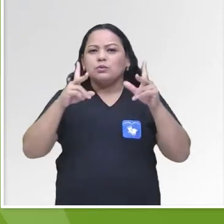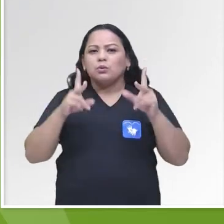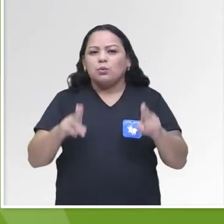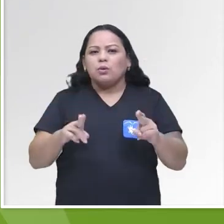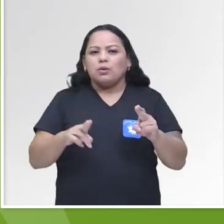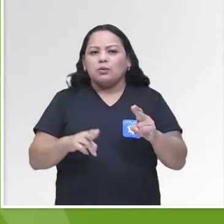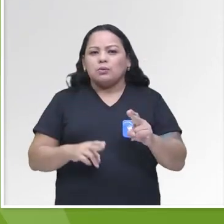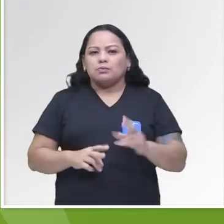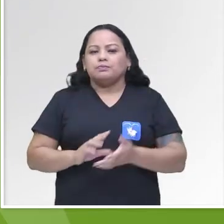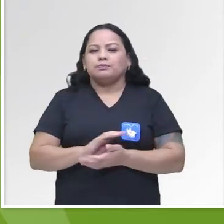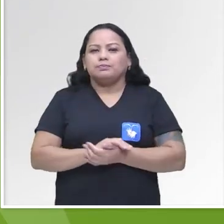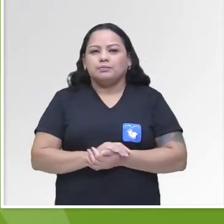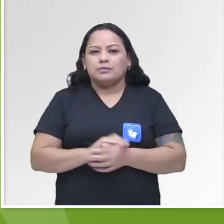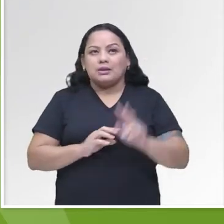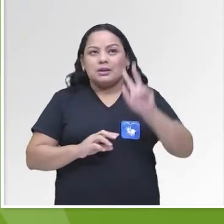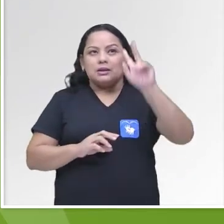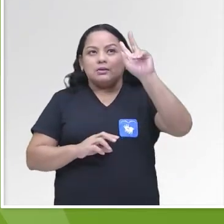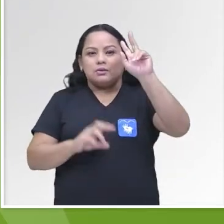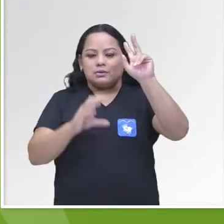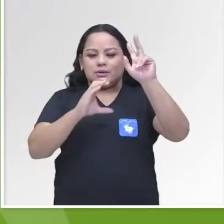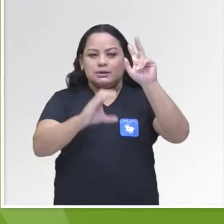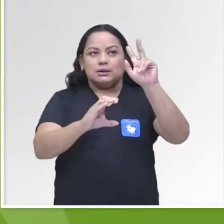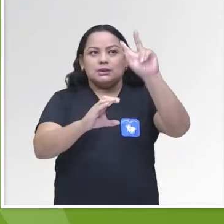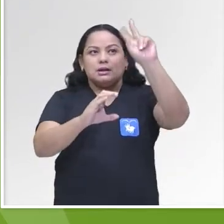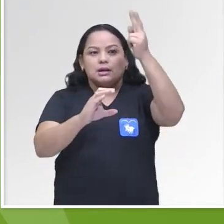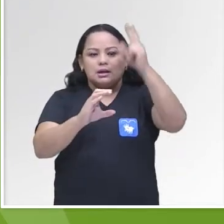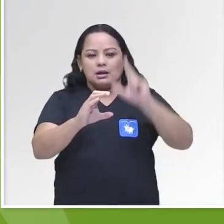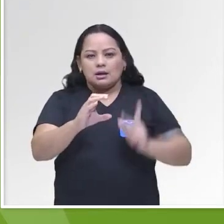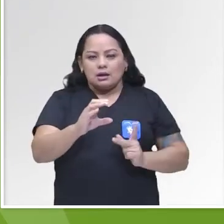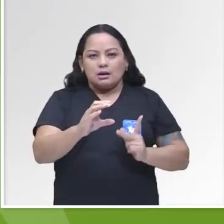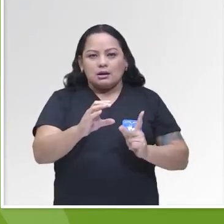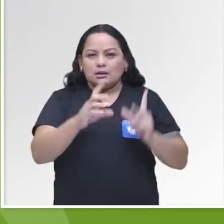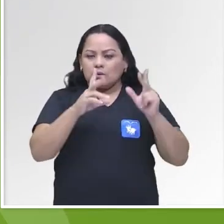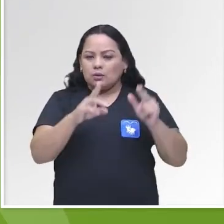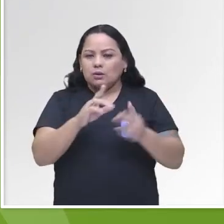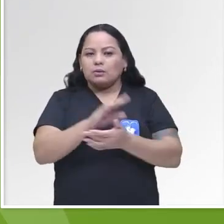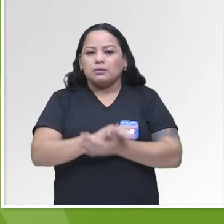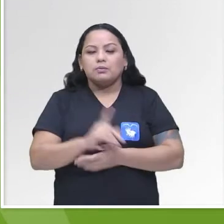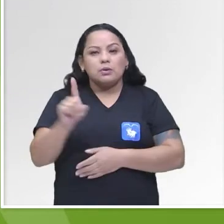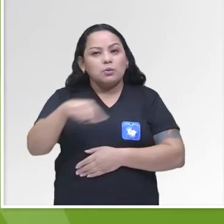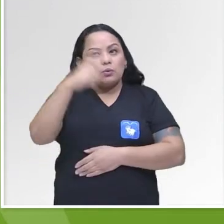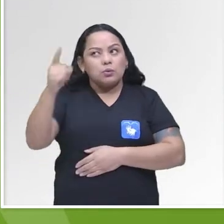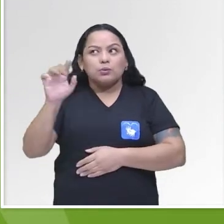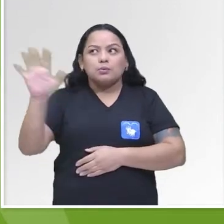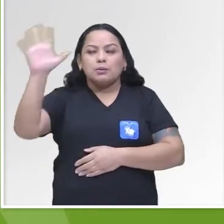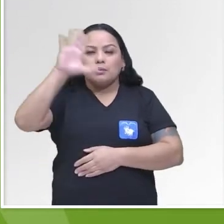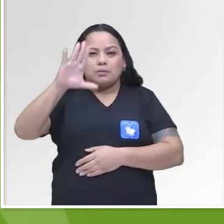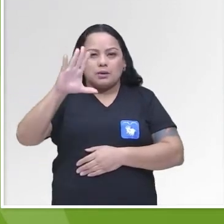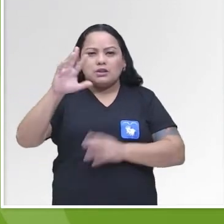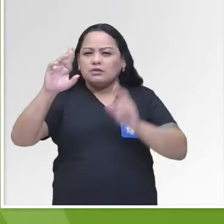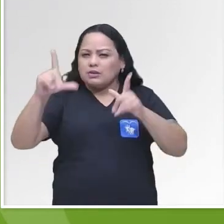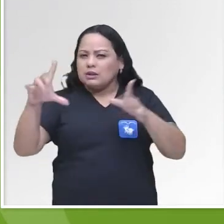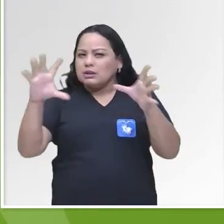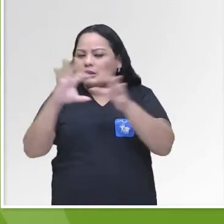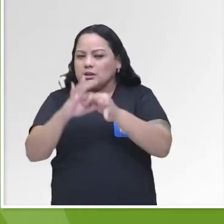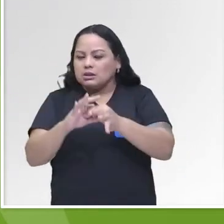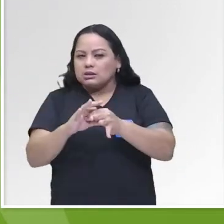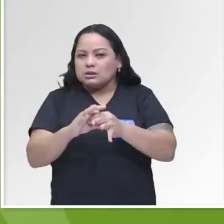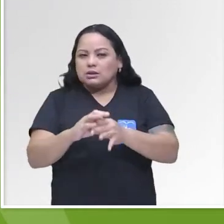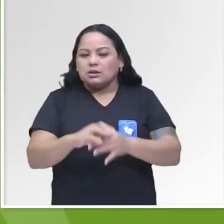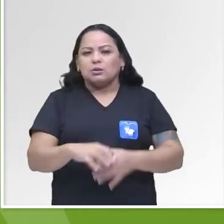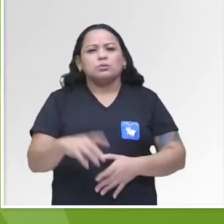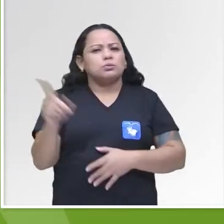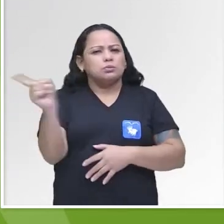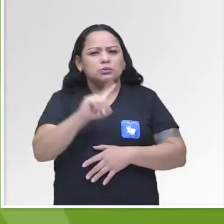Né? Por mais que eu tenha ligantes diferentes no próximo carbono, isso não é condição para